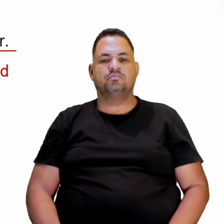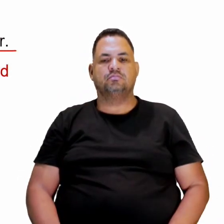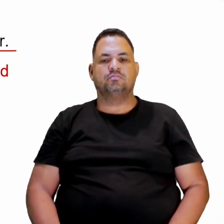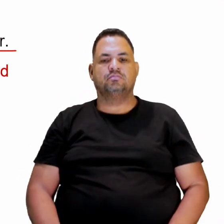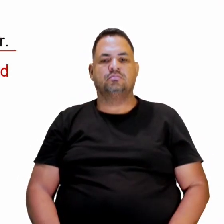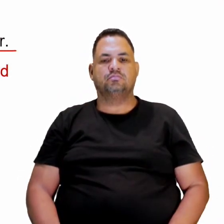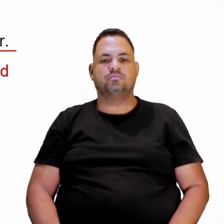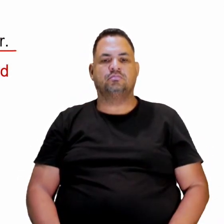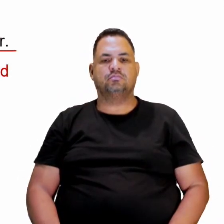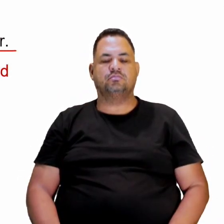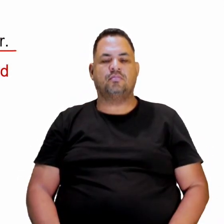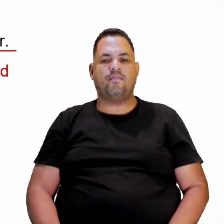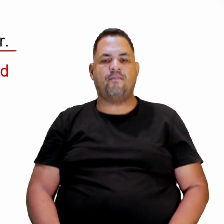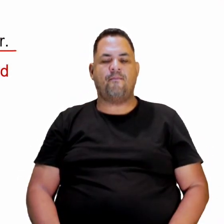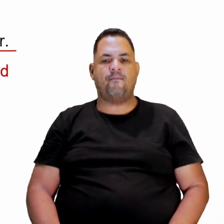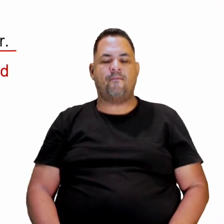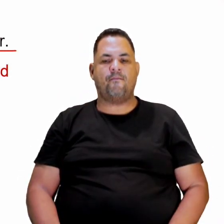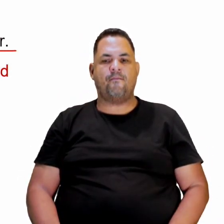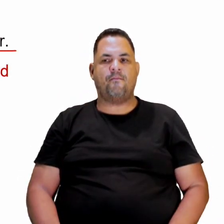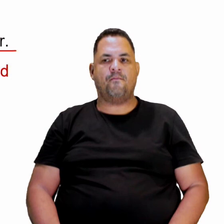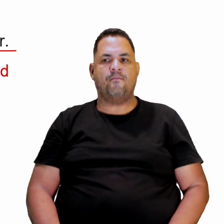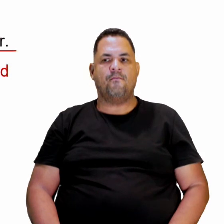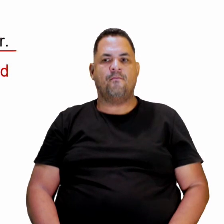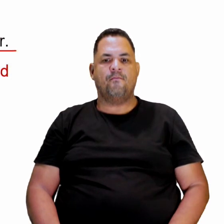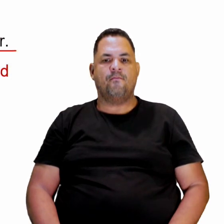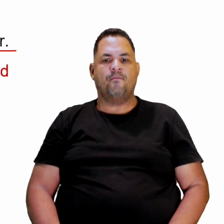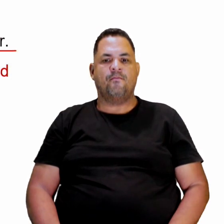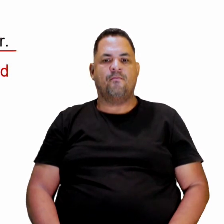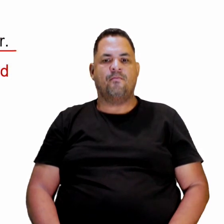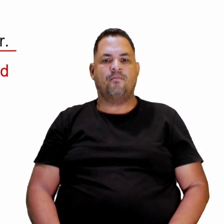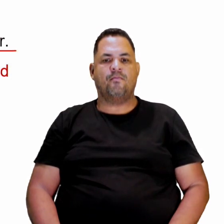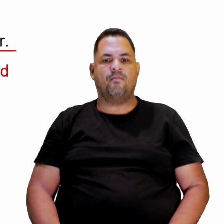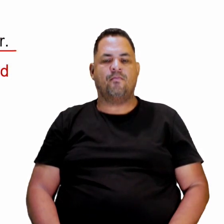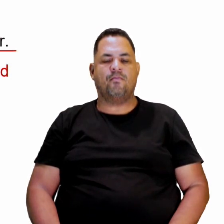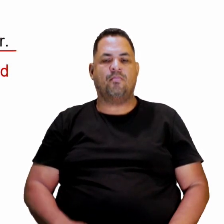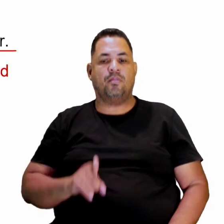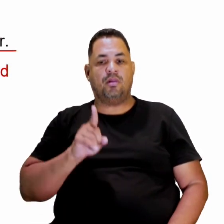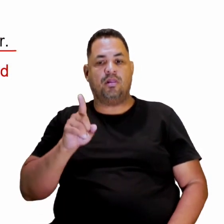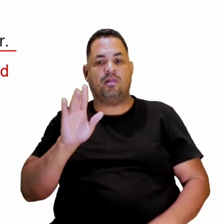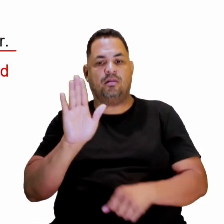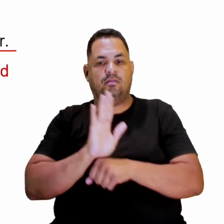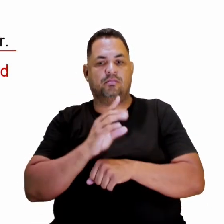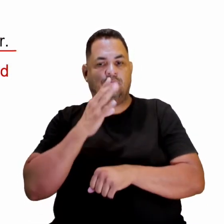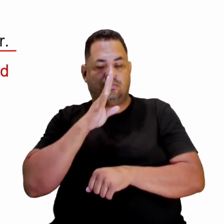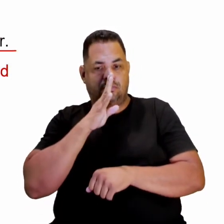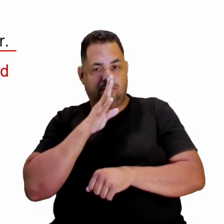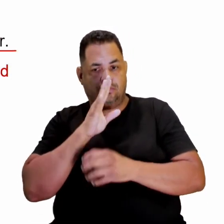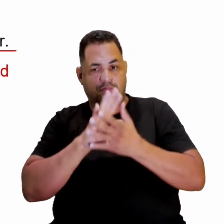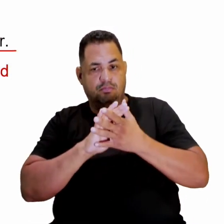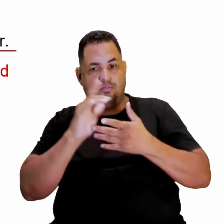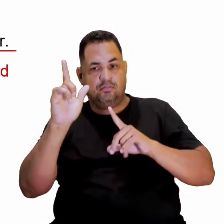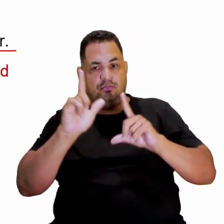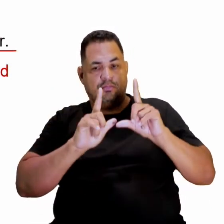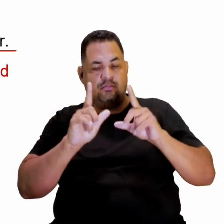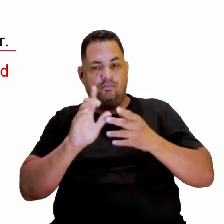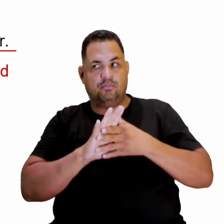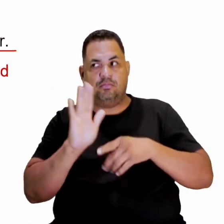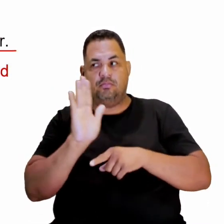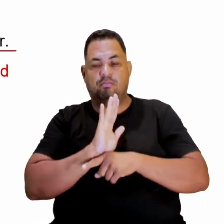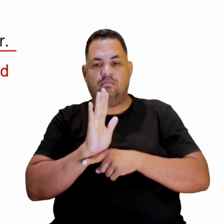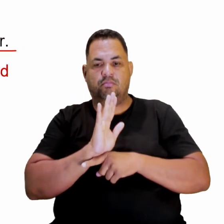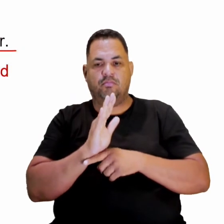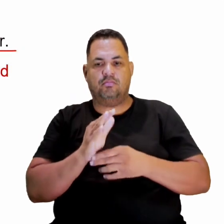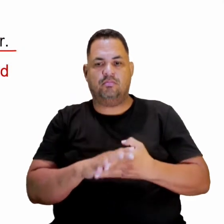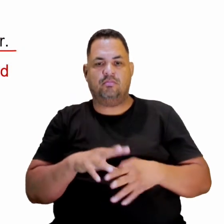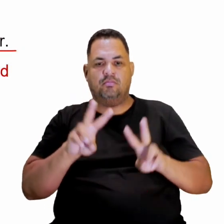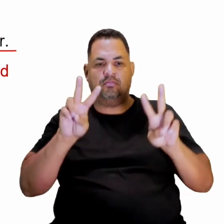about a distant land, ou seja, ele lá no cinema assistiu um filme